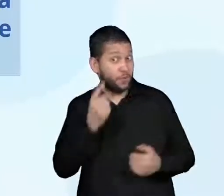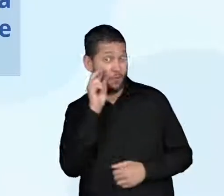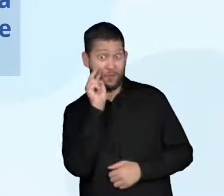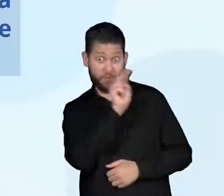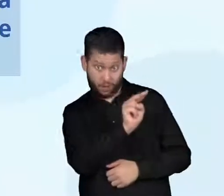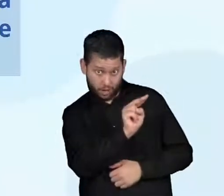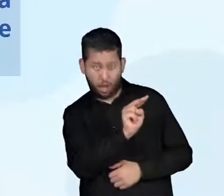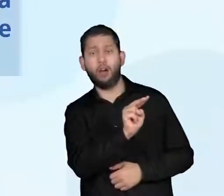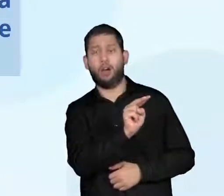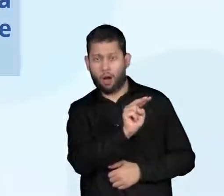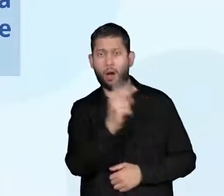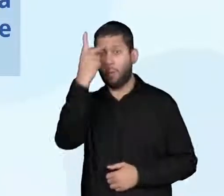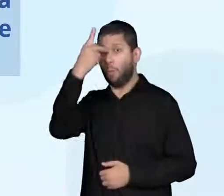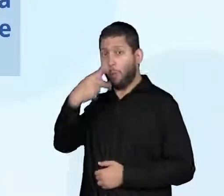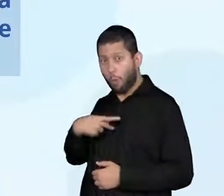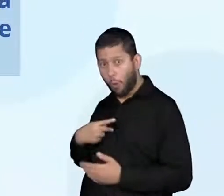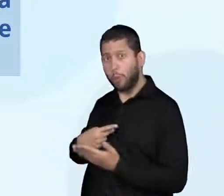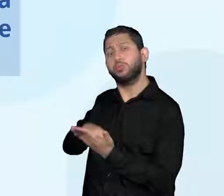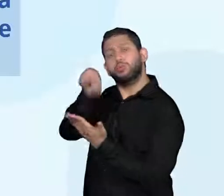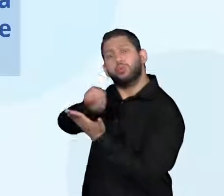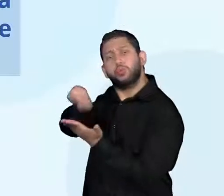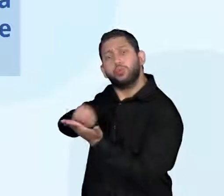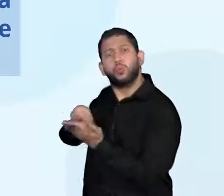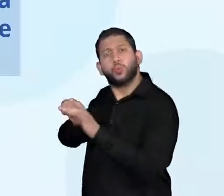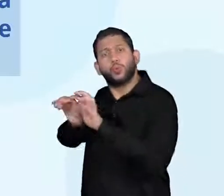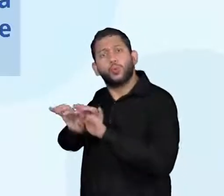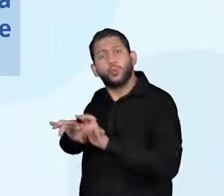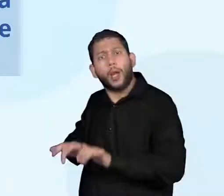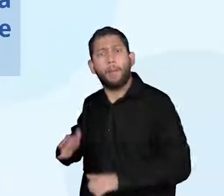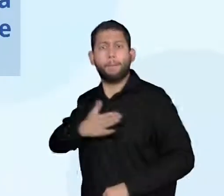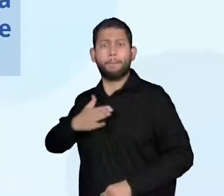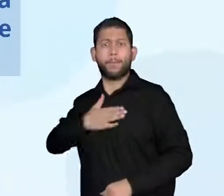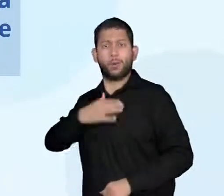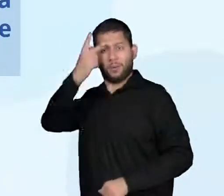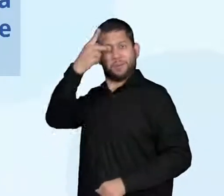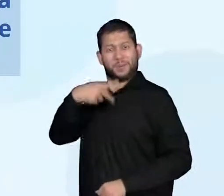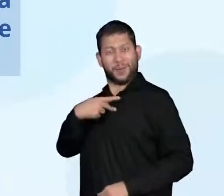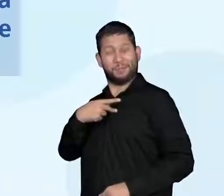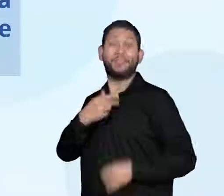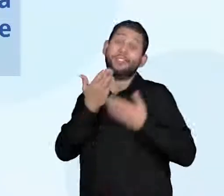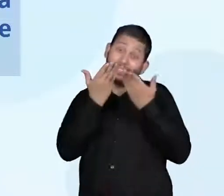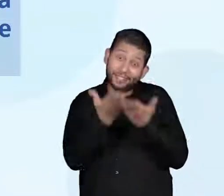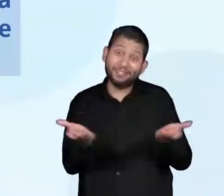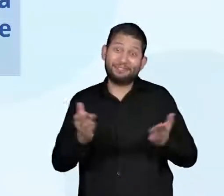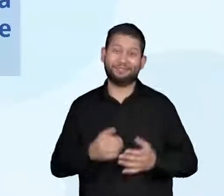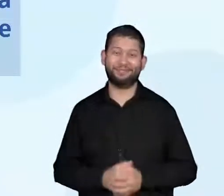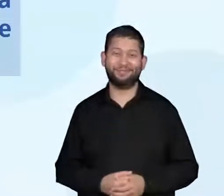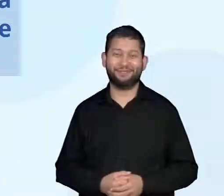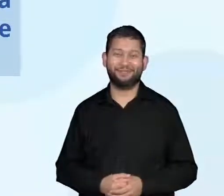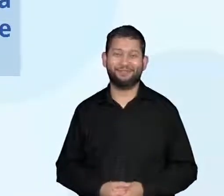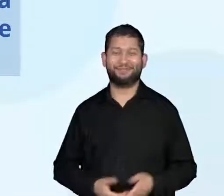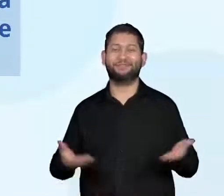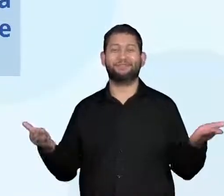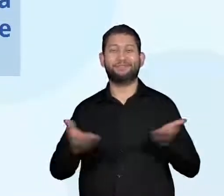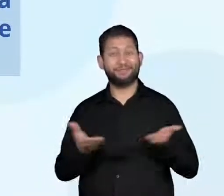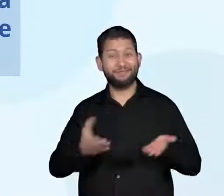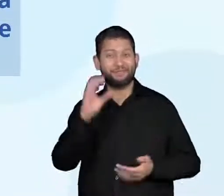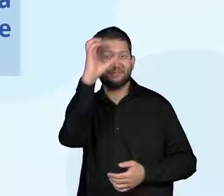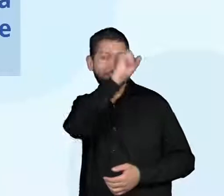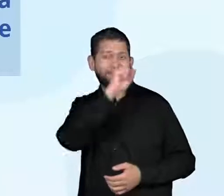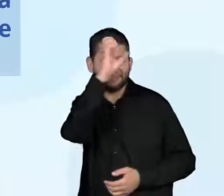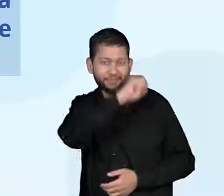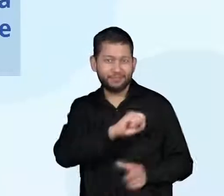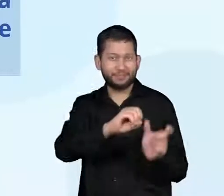a partir da leitura de um verbete repleto de informações. Muito bem, então nós iremos hoje conhecer um verbete